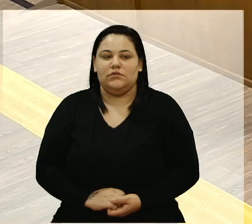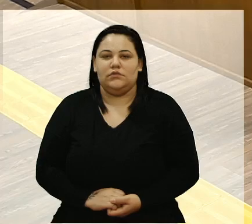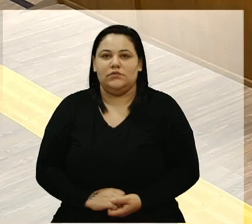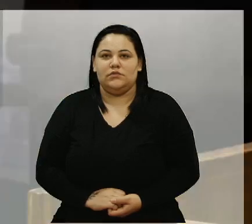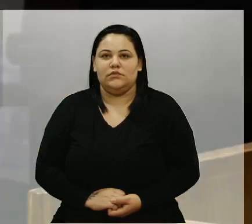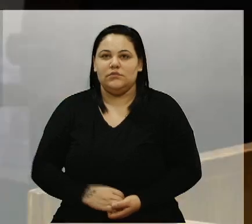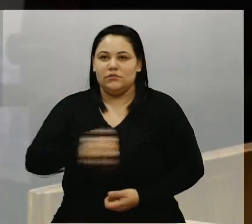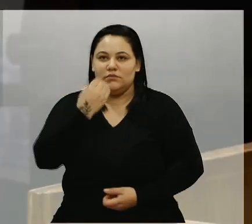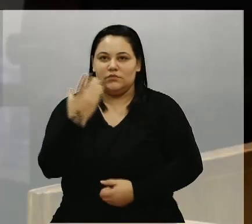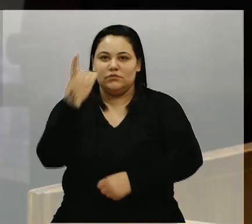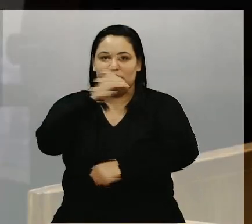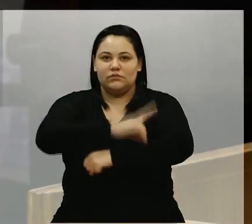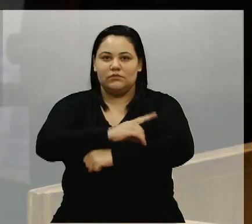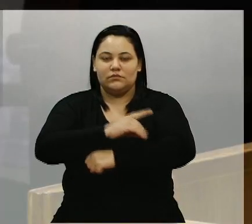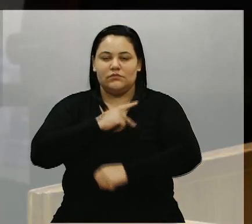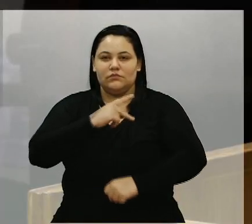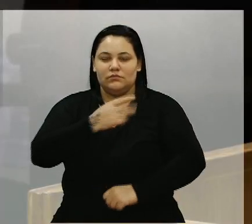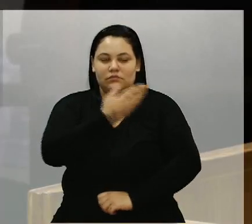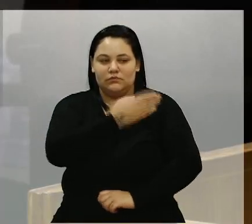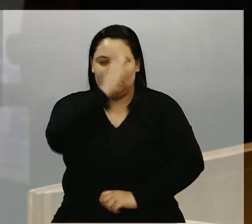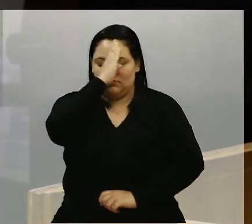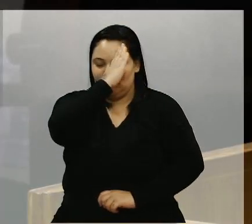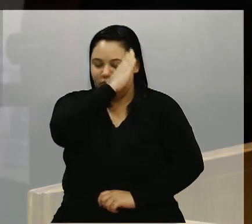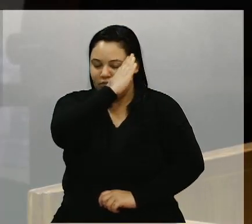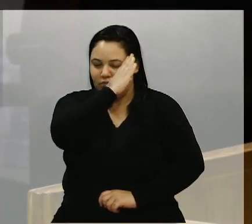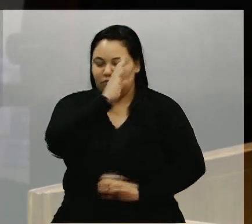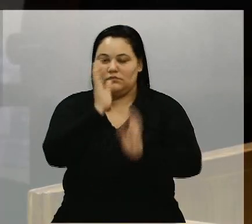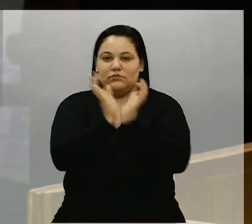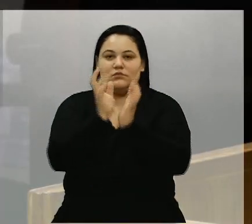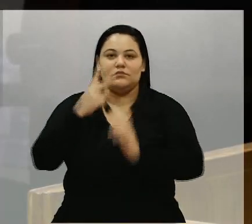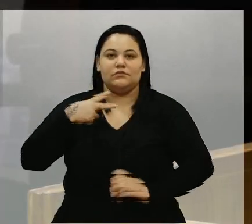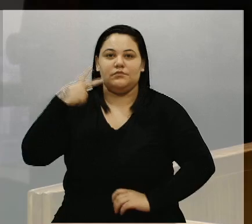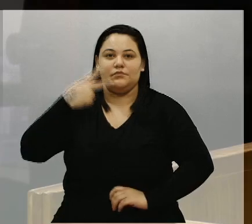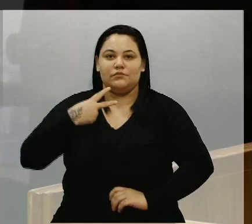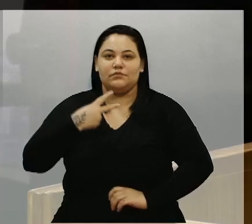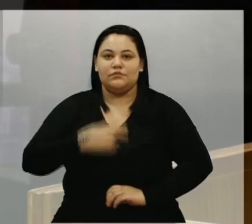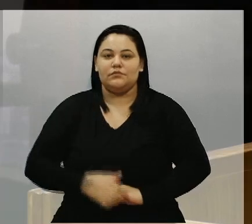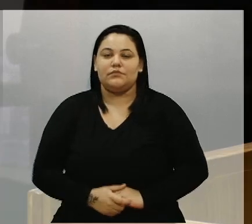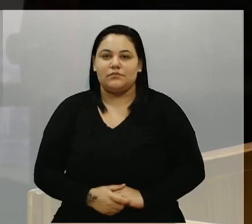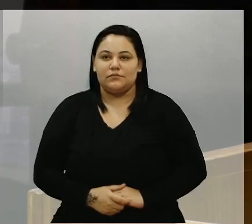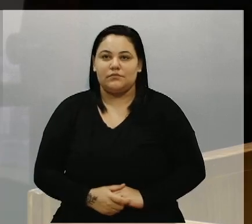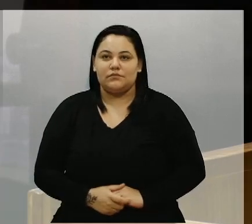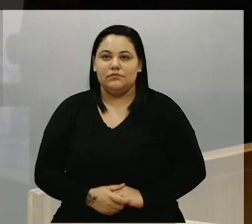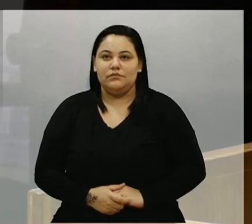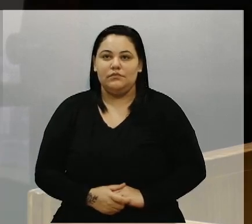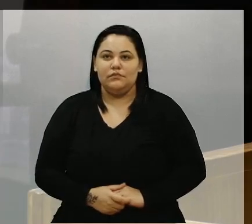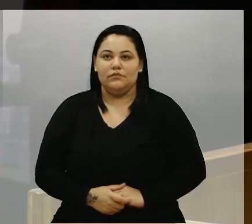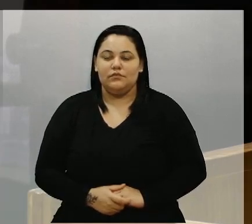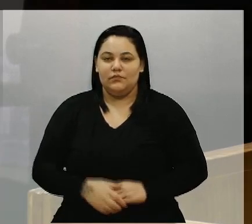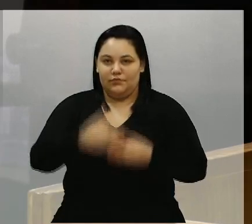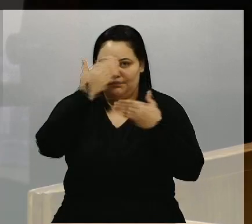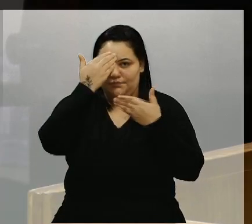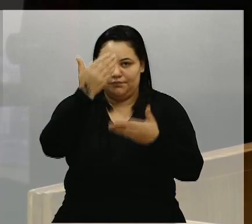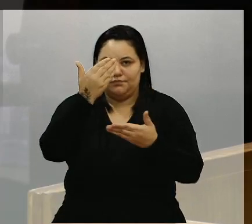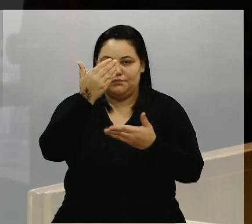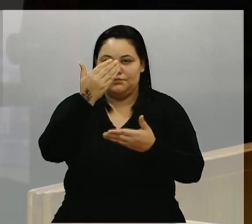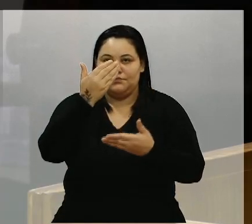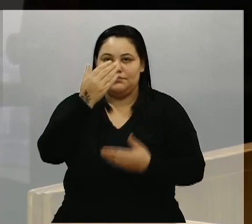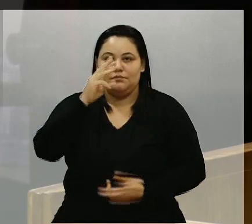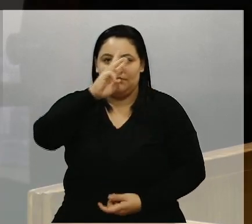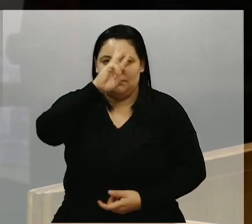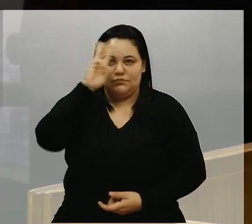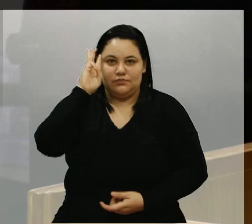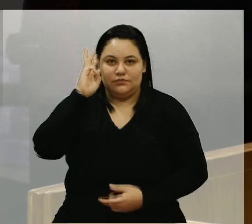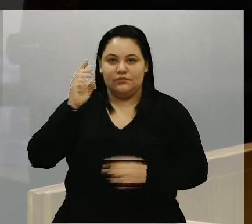Bom dia, presidente Bressan, colegas vereadores, vereadoras. Agradeço ao vereador Juliano Valim